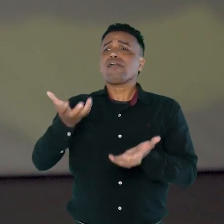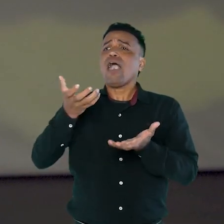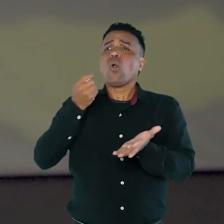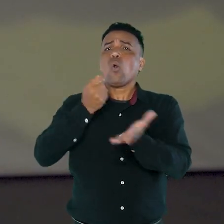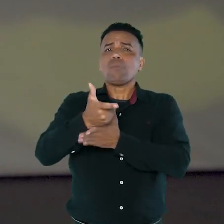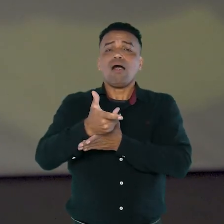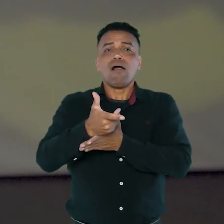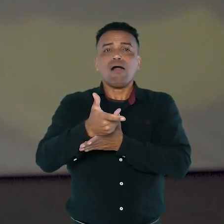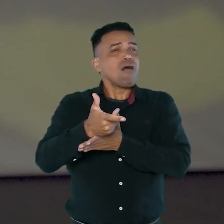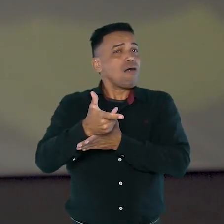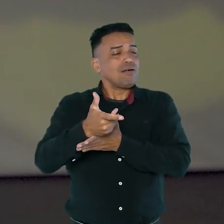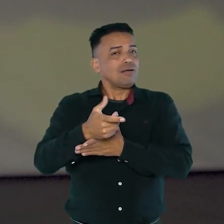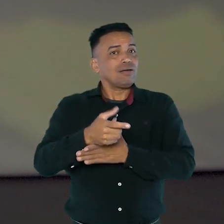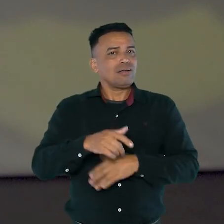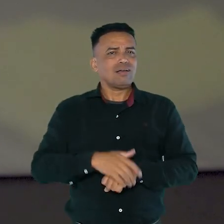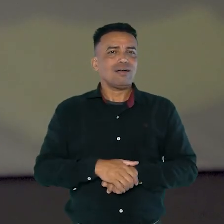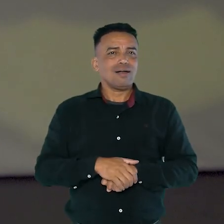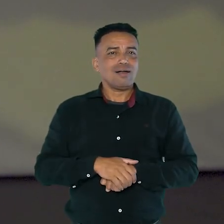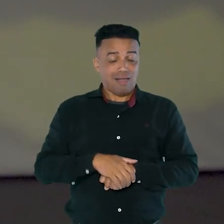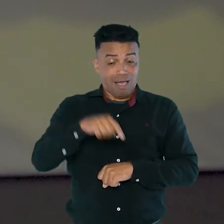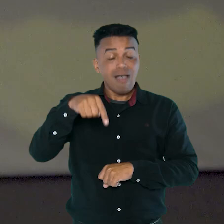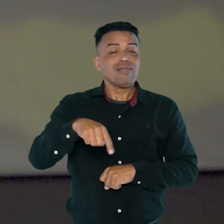Dizem que nele há uma princesa